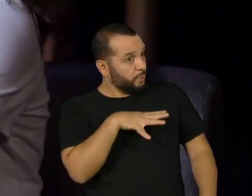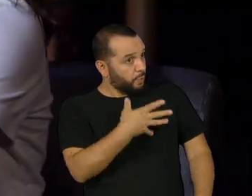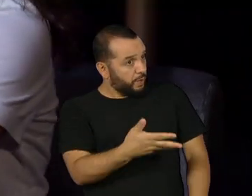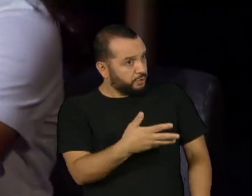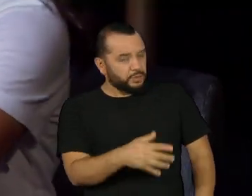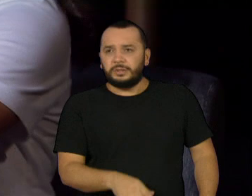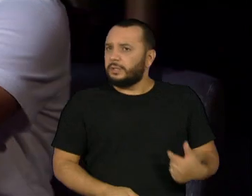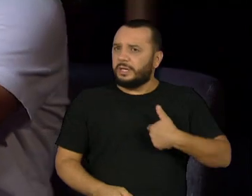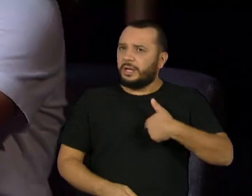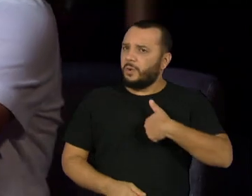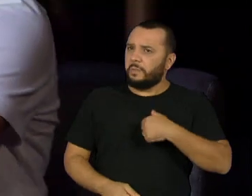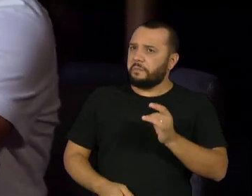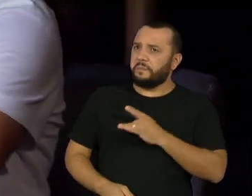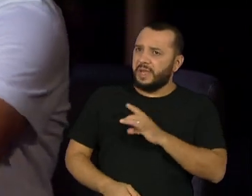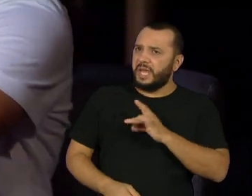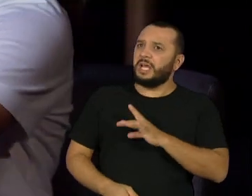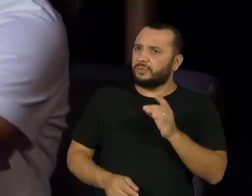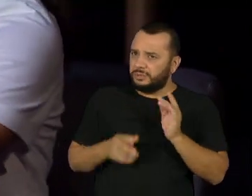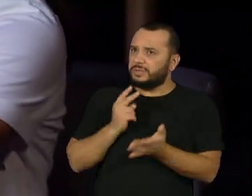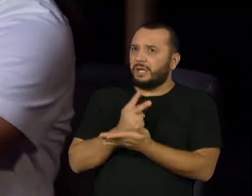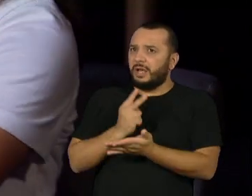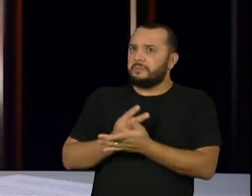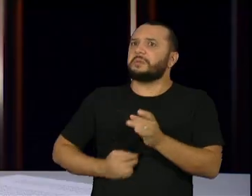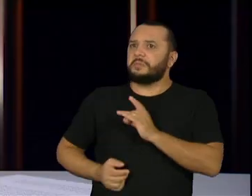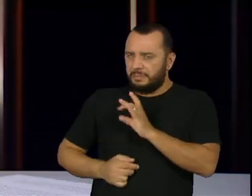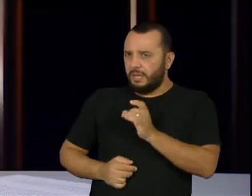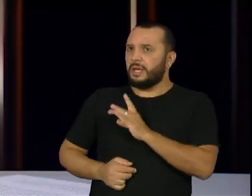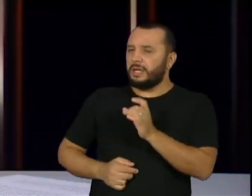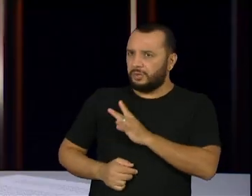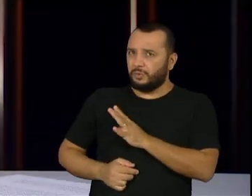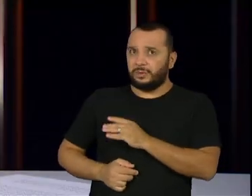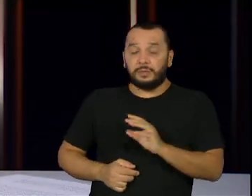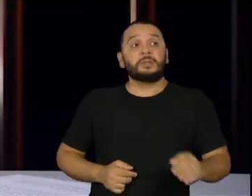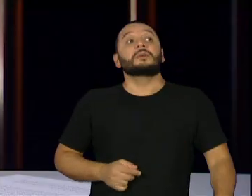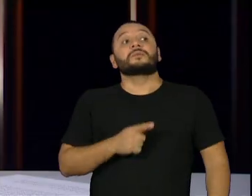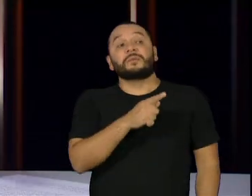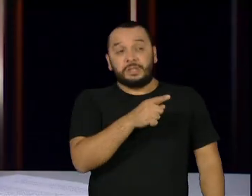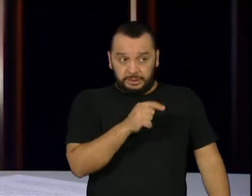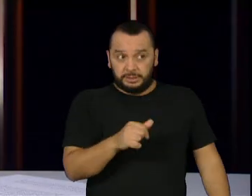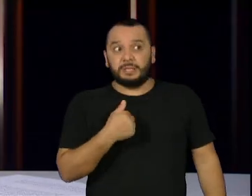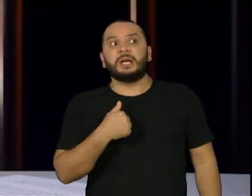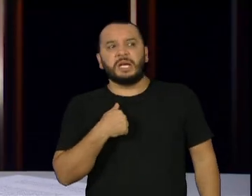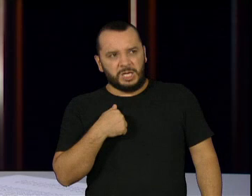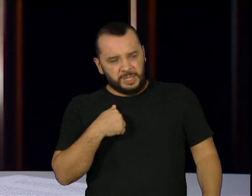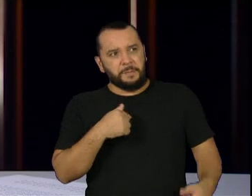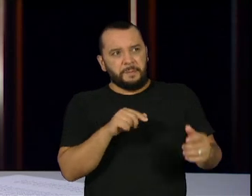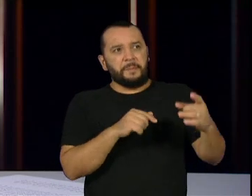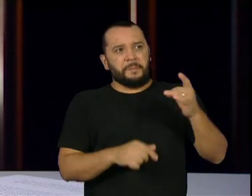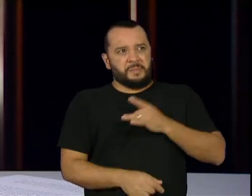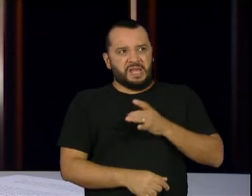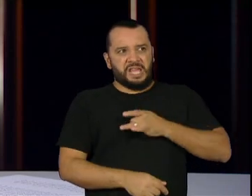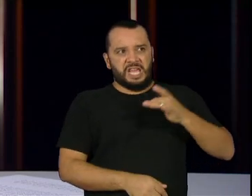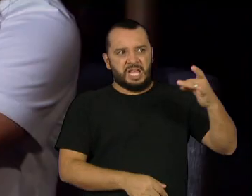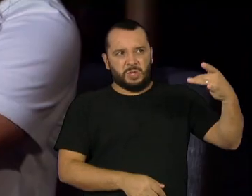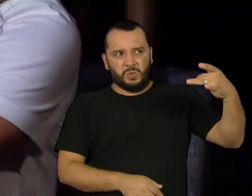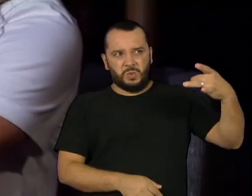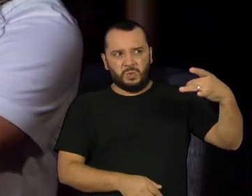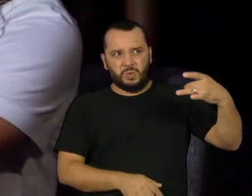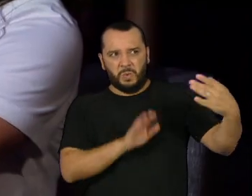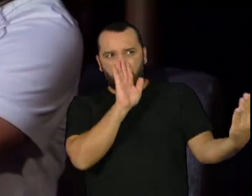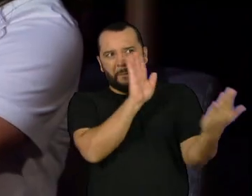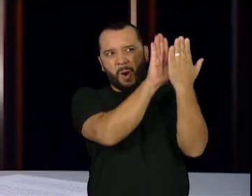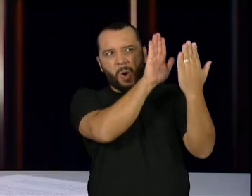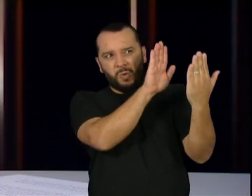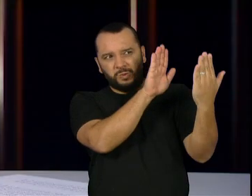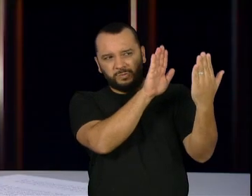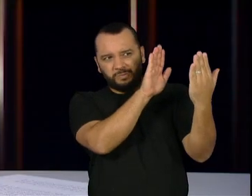medo, do começo até o fim. Sim, tô vendo. Você não parou de ter, mas não parou de encarar. Por isso que você